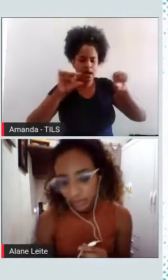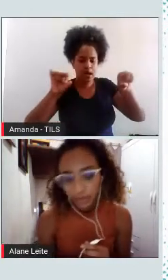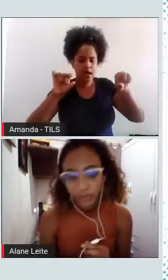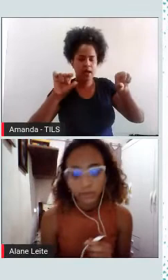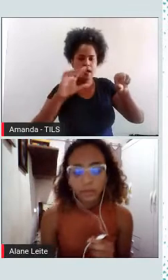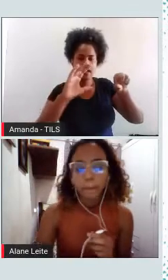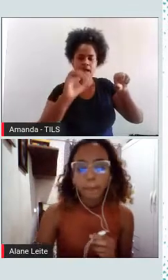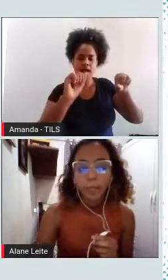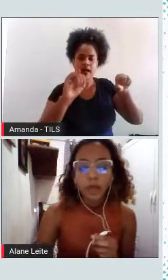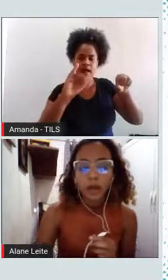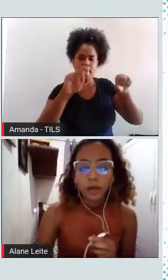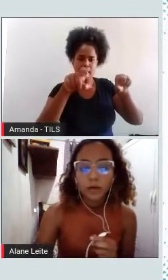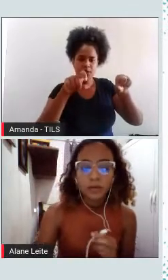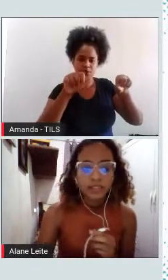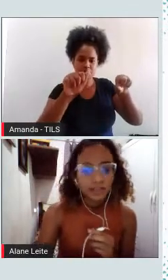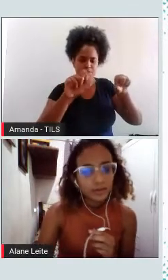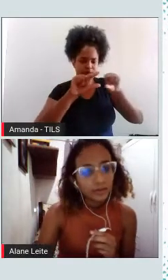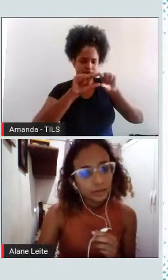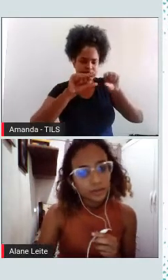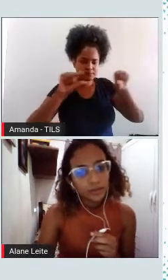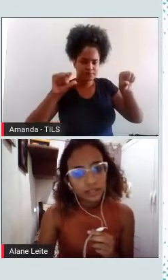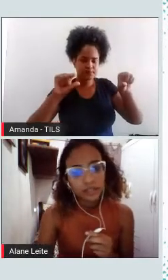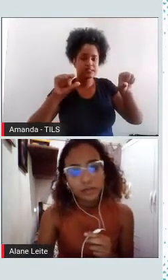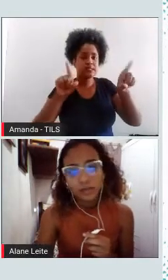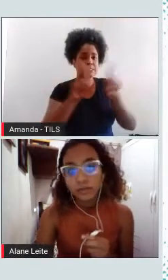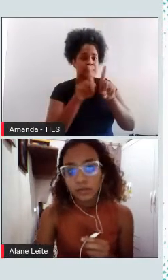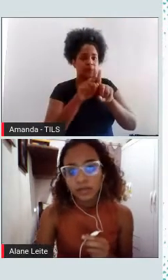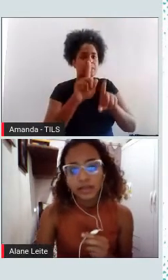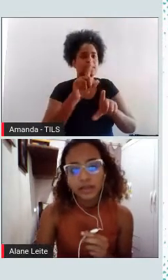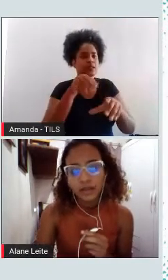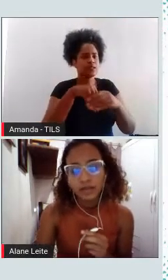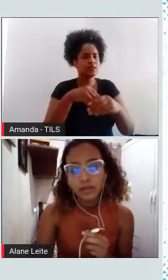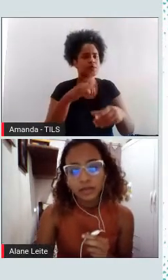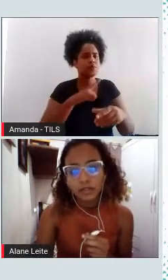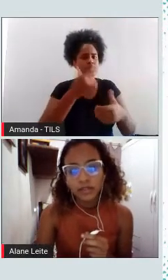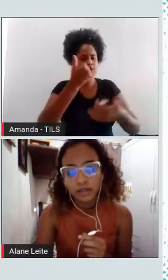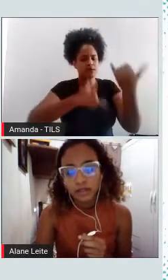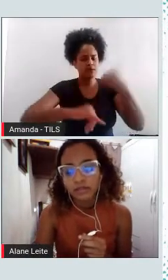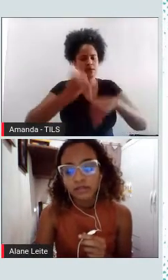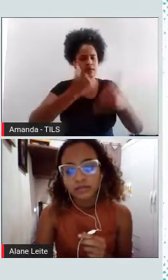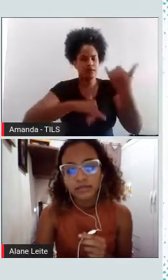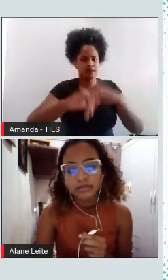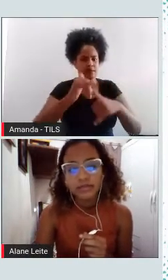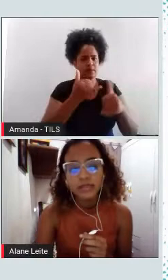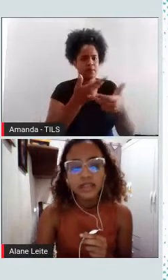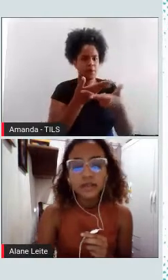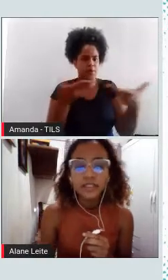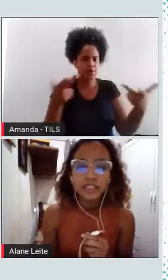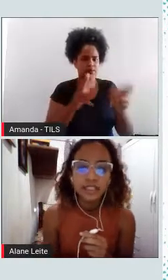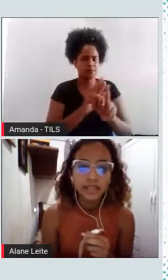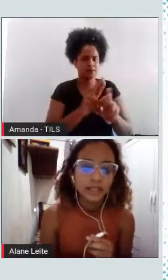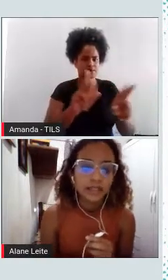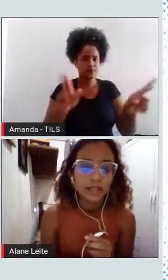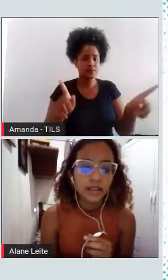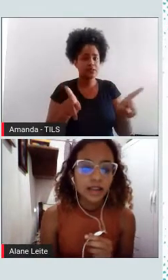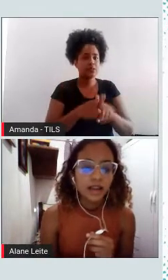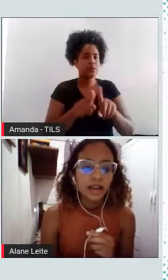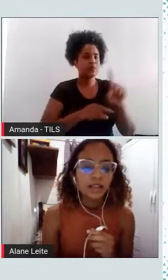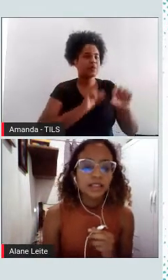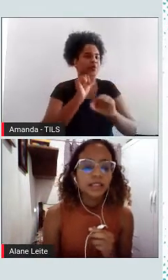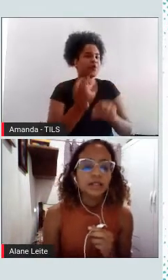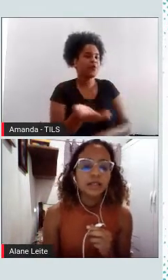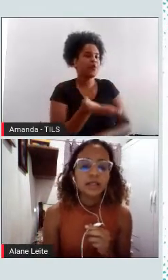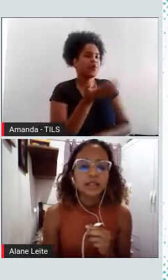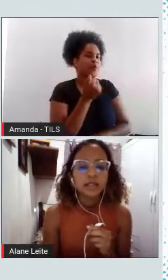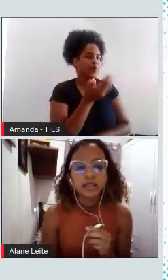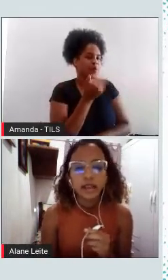constituintes químicos. Outro exemplo que eu trouxe para a gente da química no cotidiano é quando a gente se alimenta. A